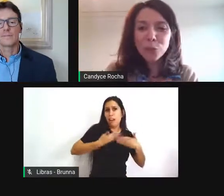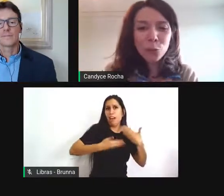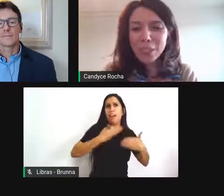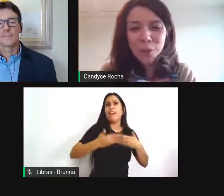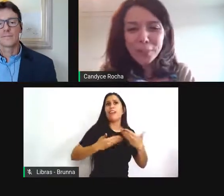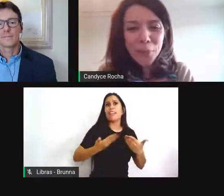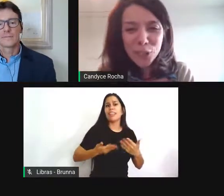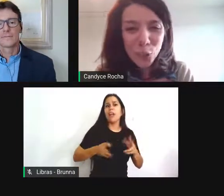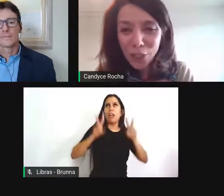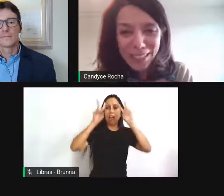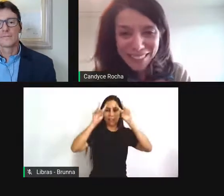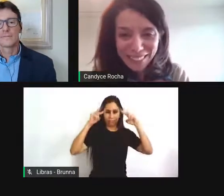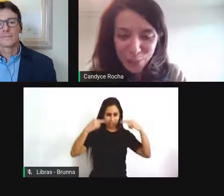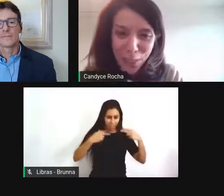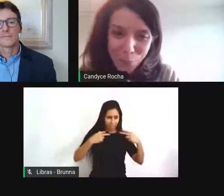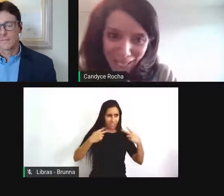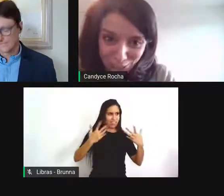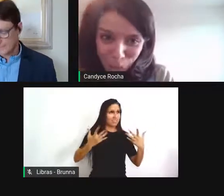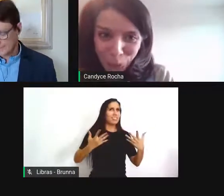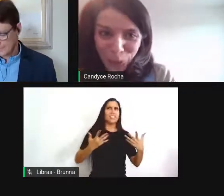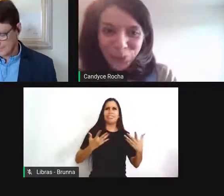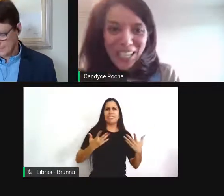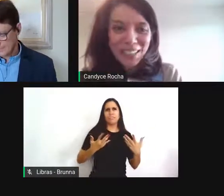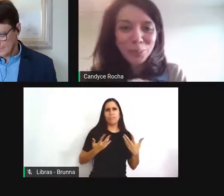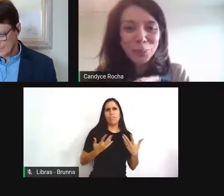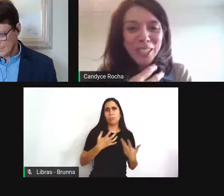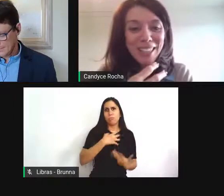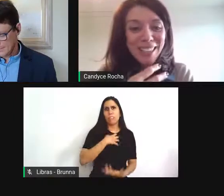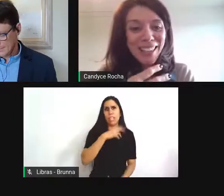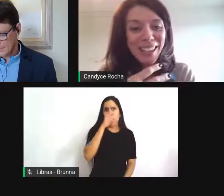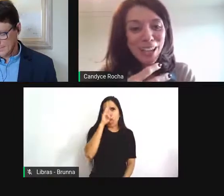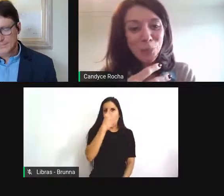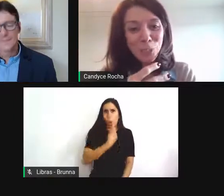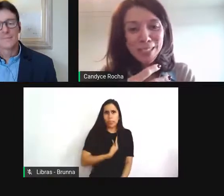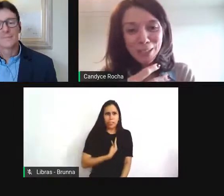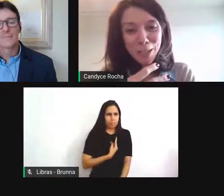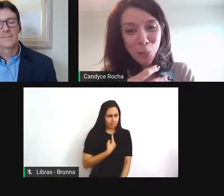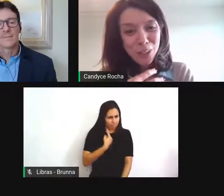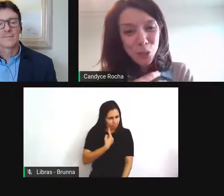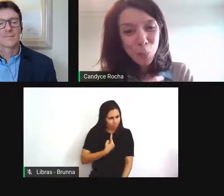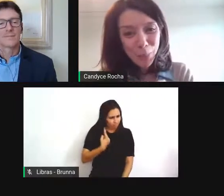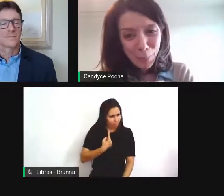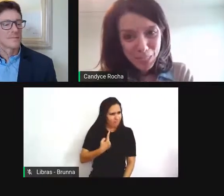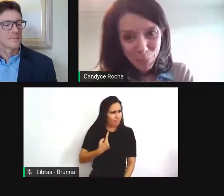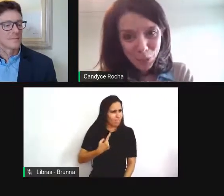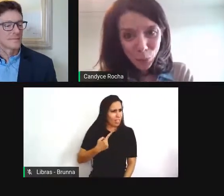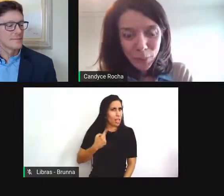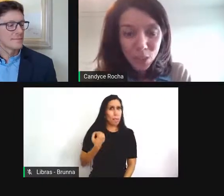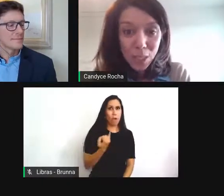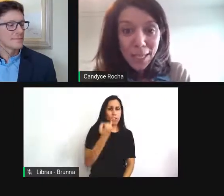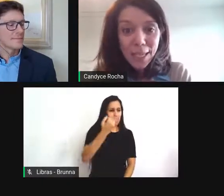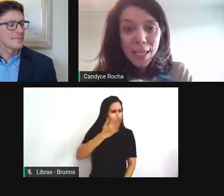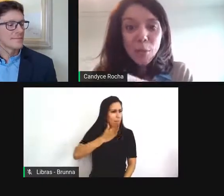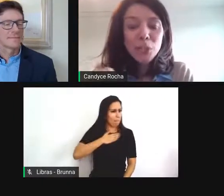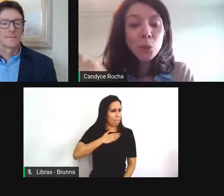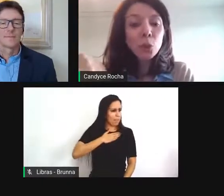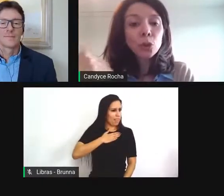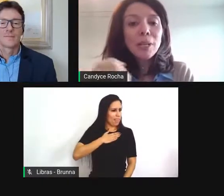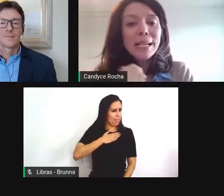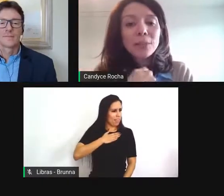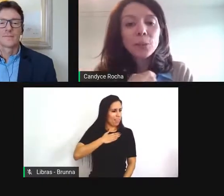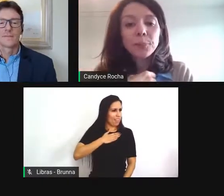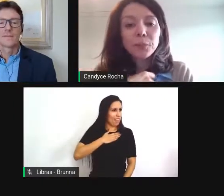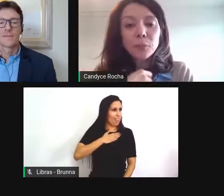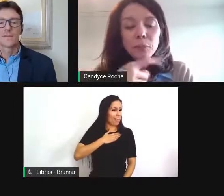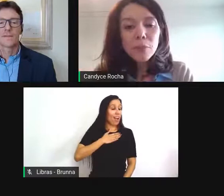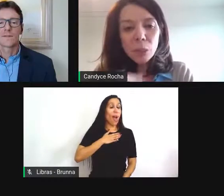consolidar em mim, que foi altamente egoísta da minha parte, por um lado, porque era um processo que era importante para mim, pessoalmente, mas, por